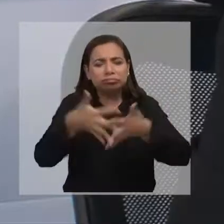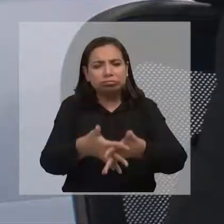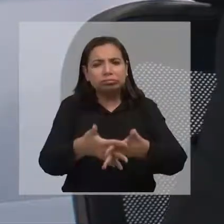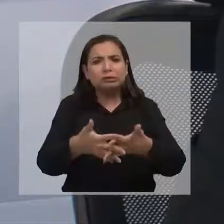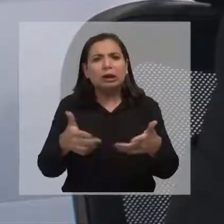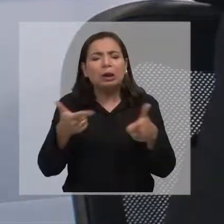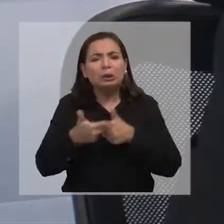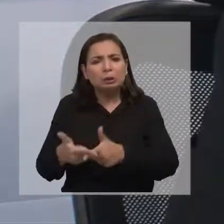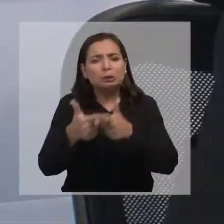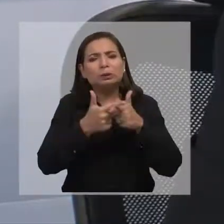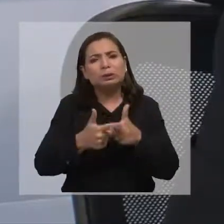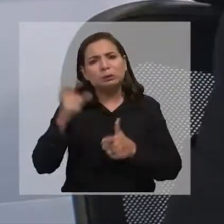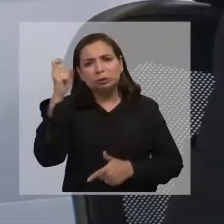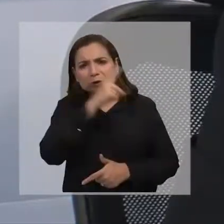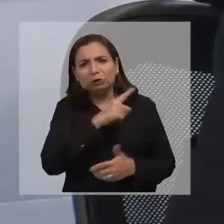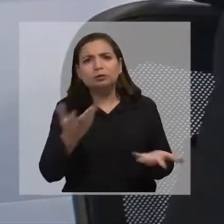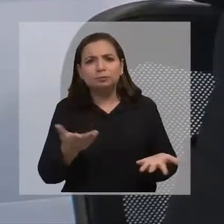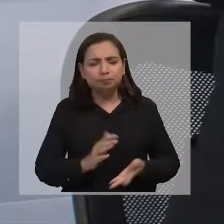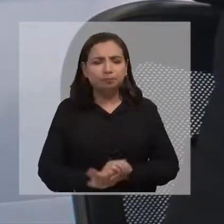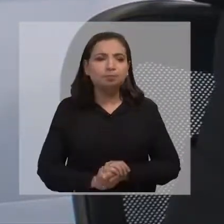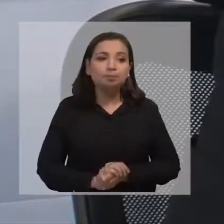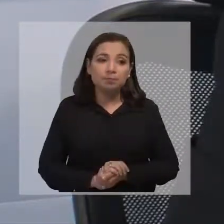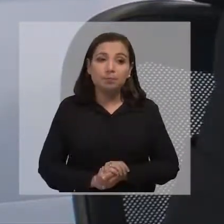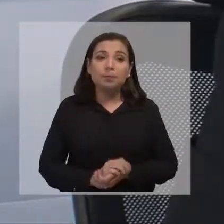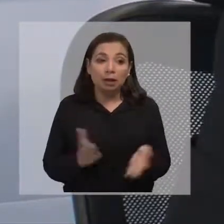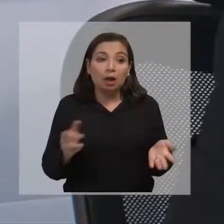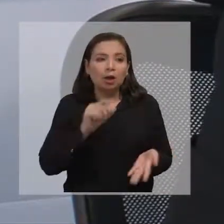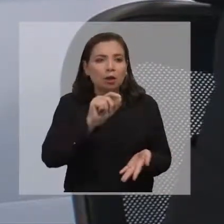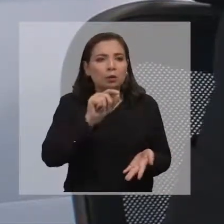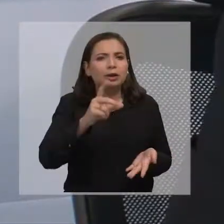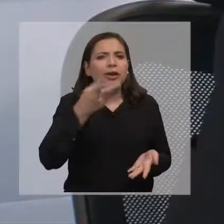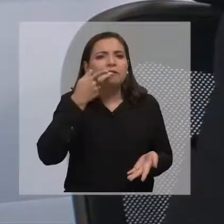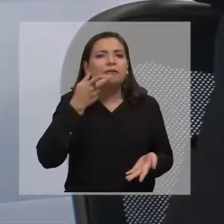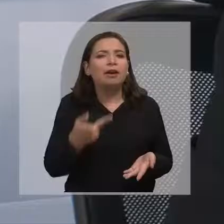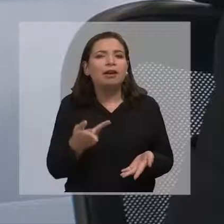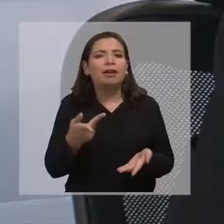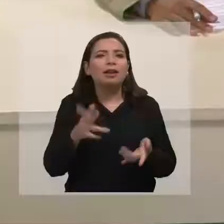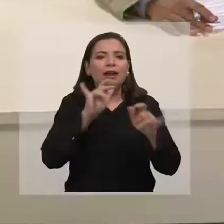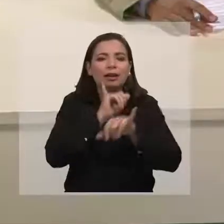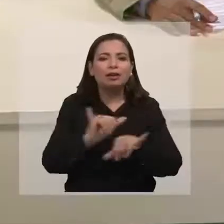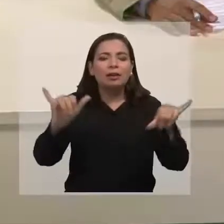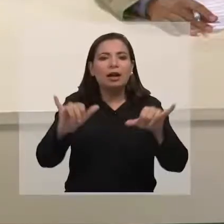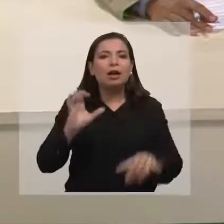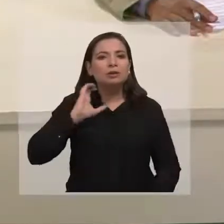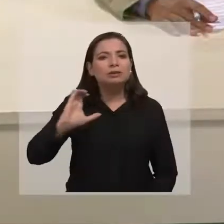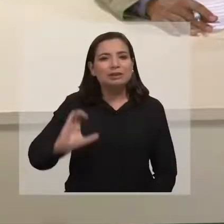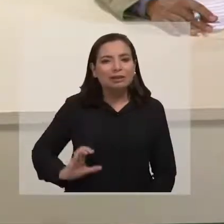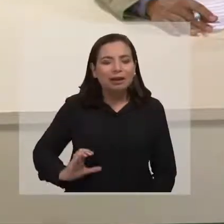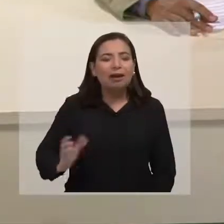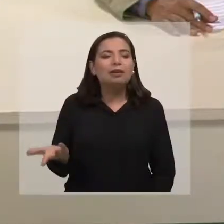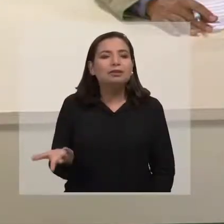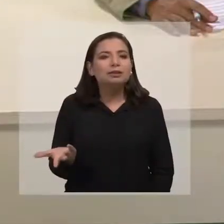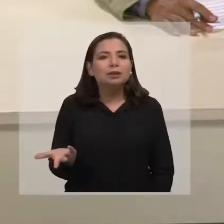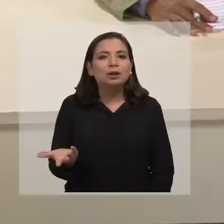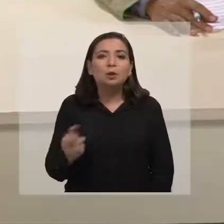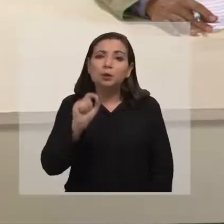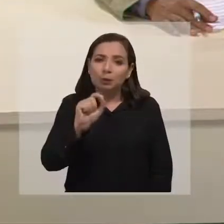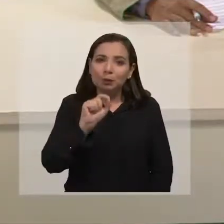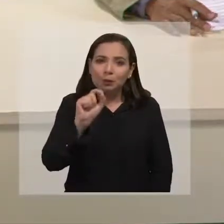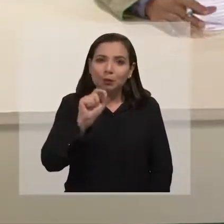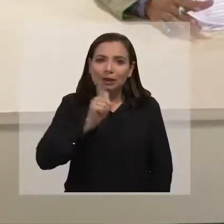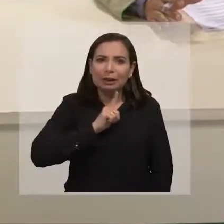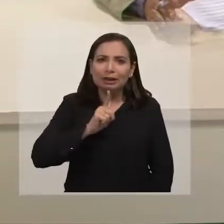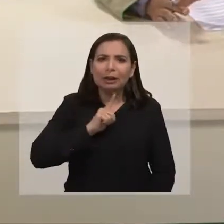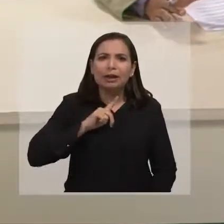antiguidade, o rei ia para a sacada do palácio falar para os súditos, falar para os cidadãos